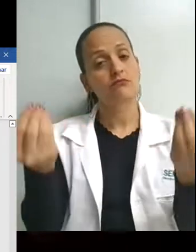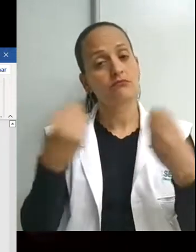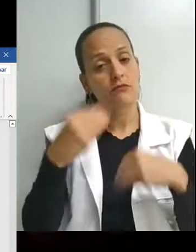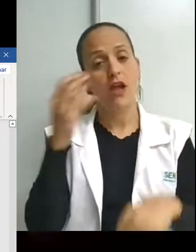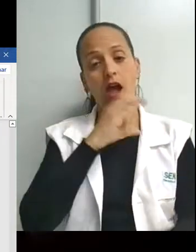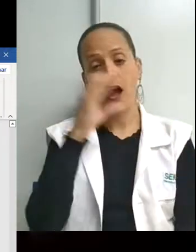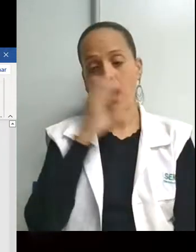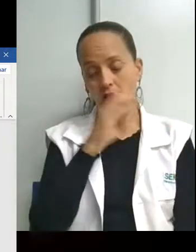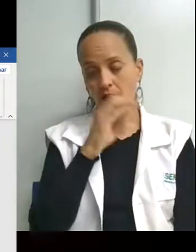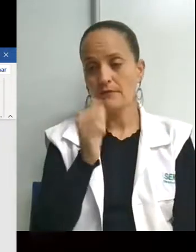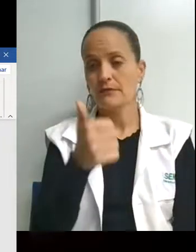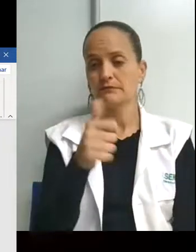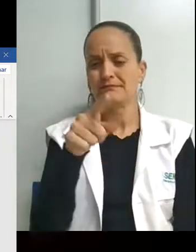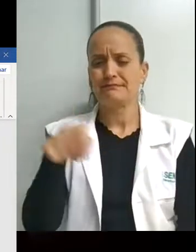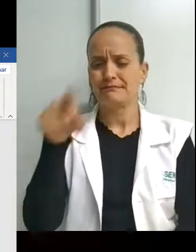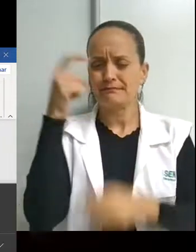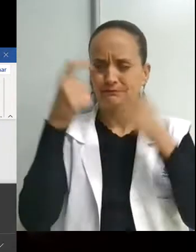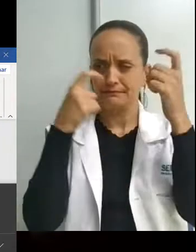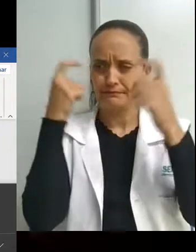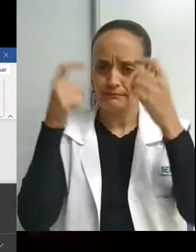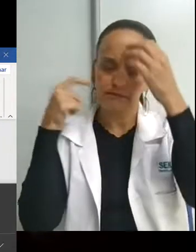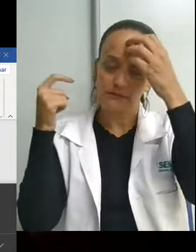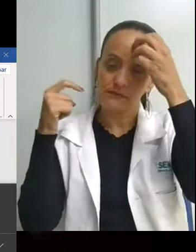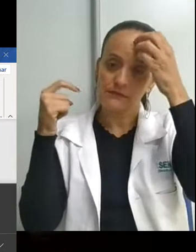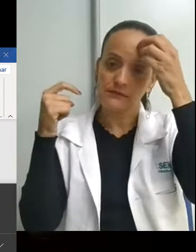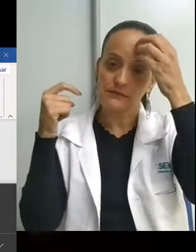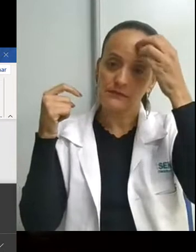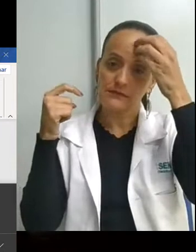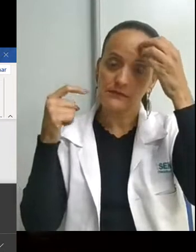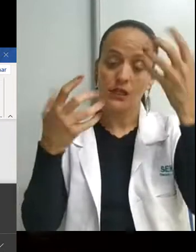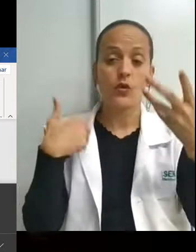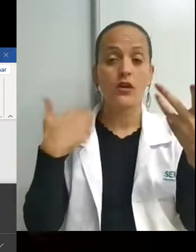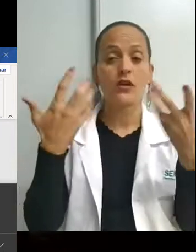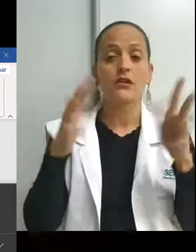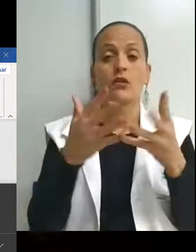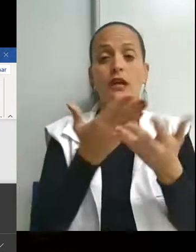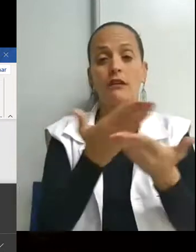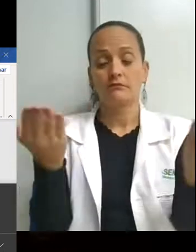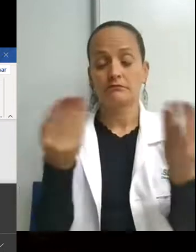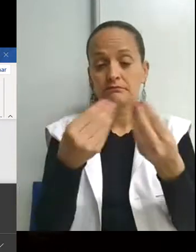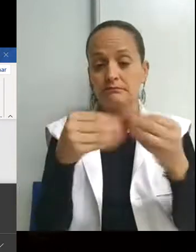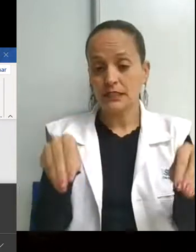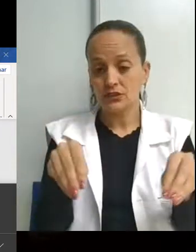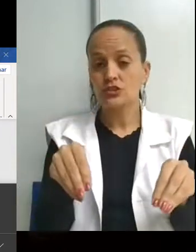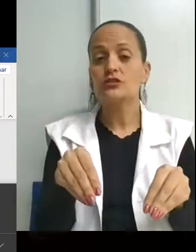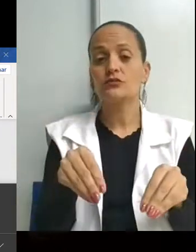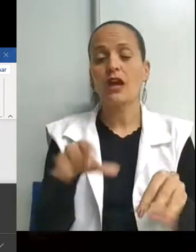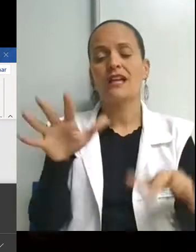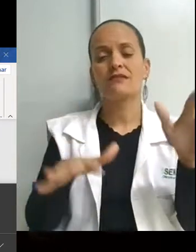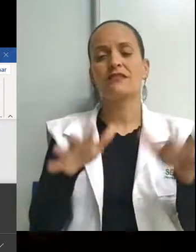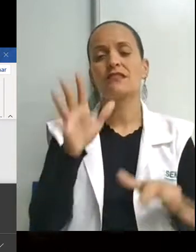bem? Mas não preocupa, dependendo, né, para poder não prejudicar vocês, assim, né? Eu sei que às vezes vai demorar